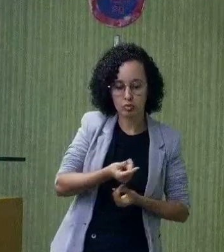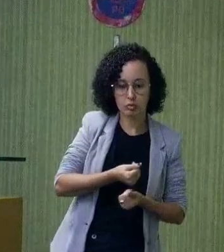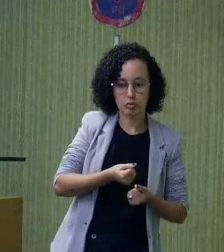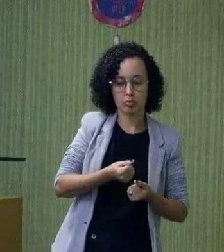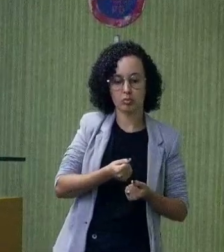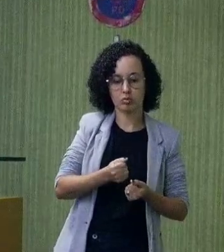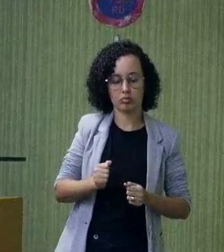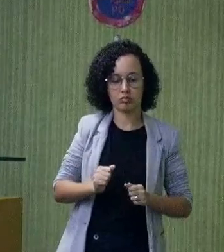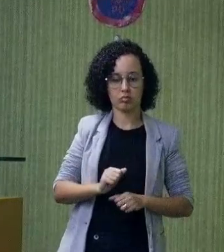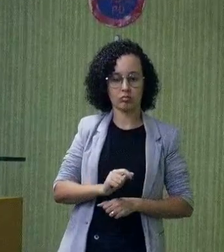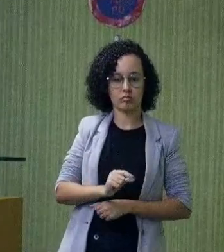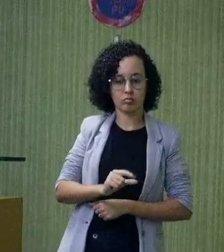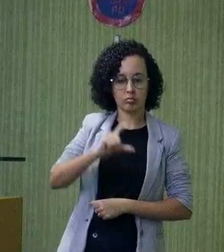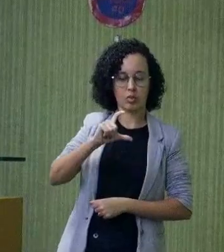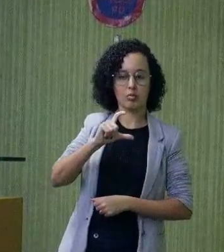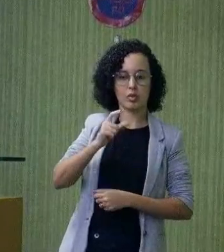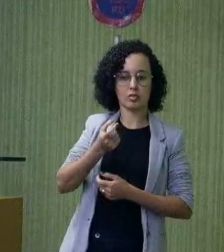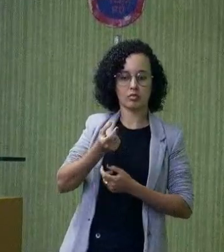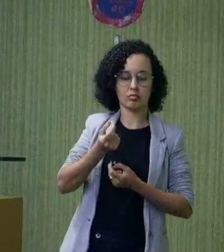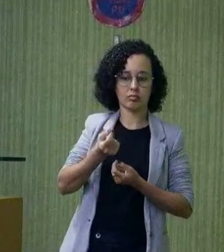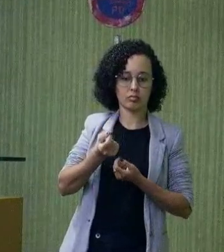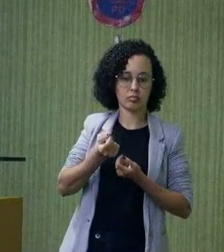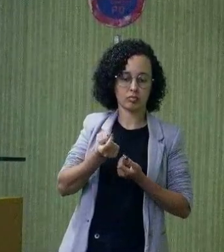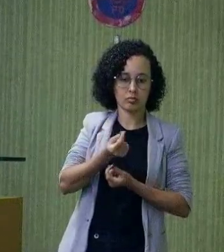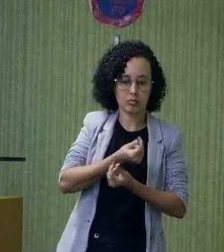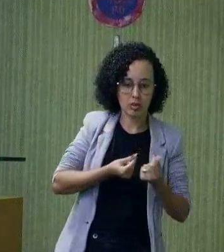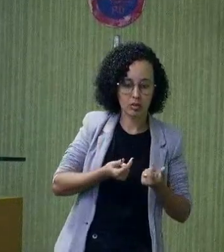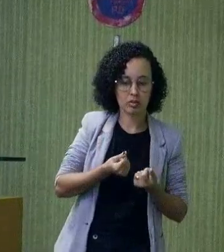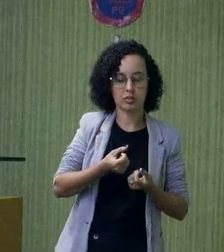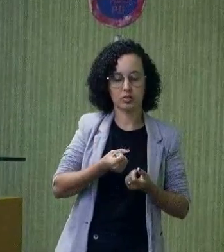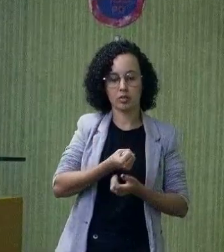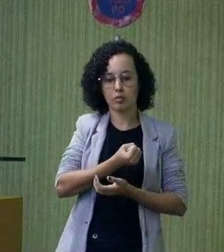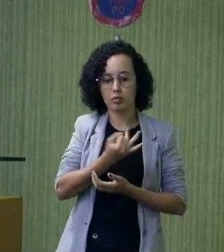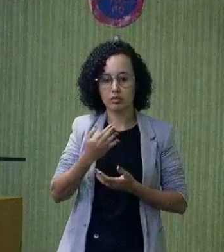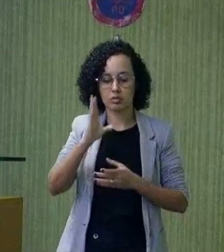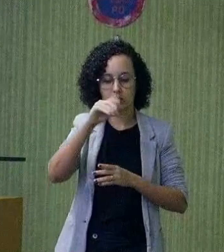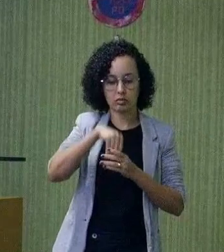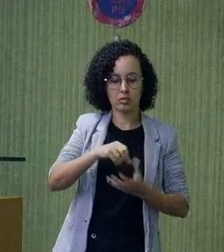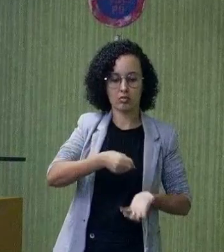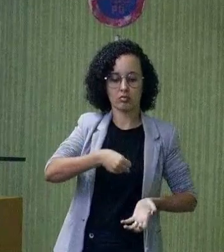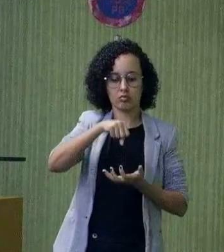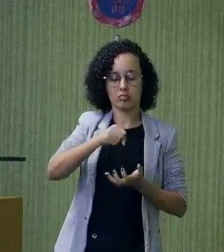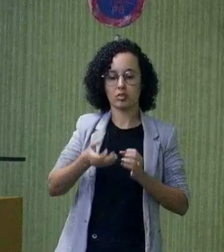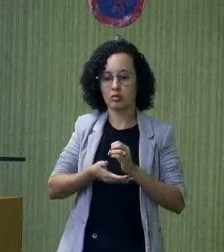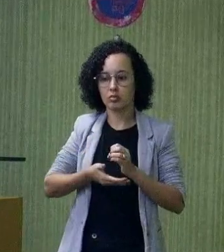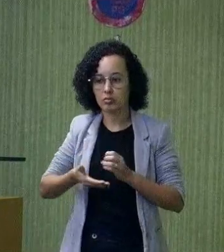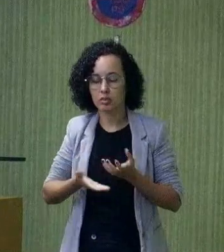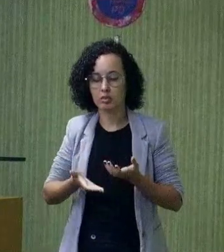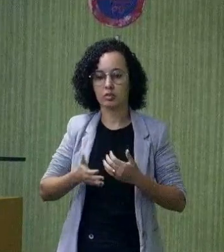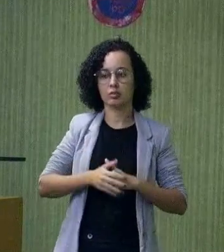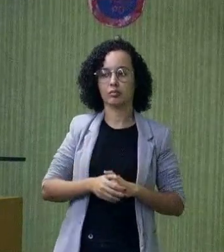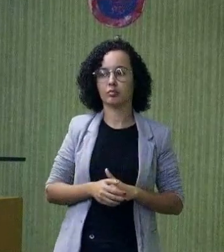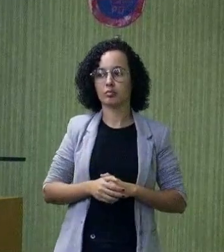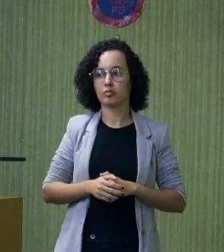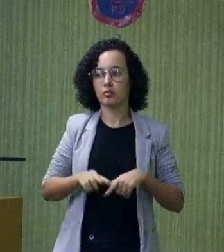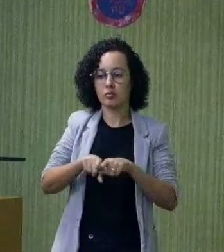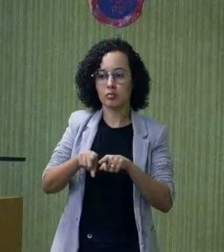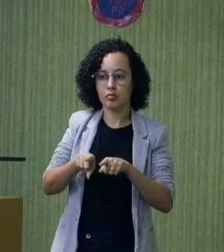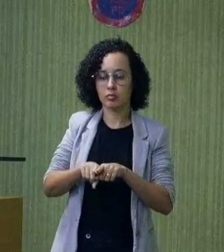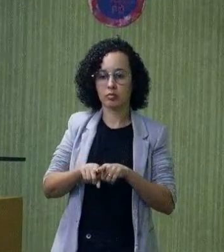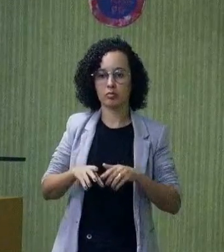preços né do dos itens da cesta básica eh da de em relação também a